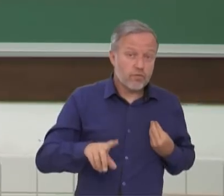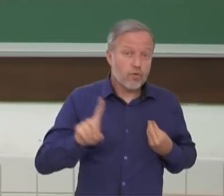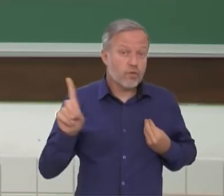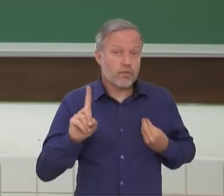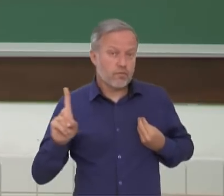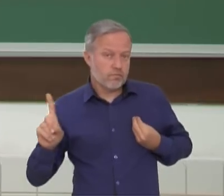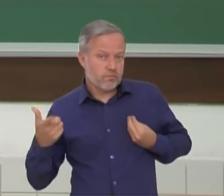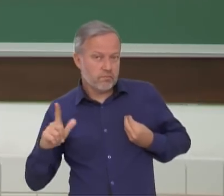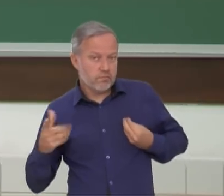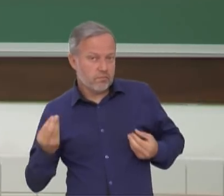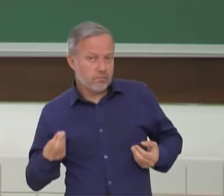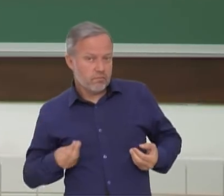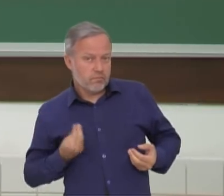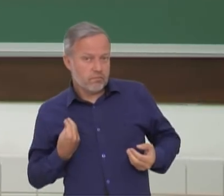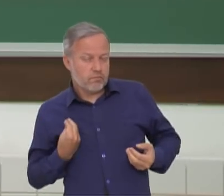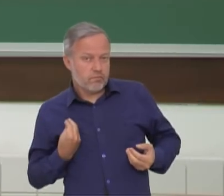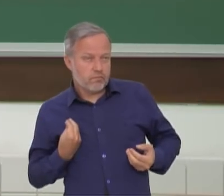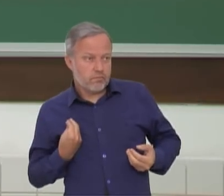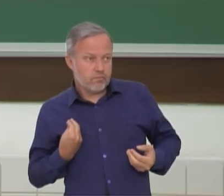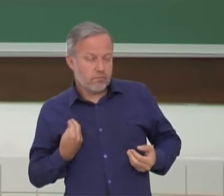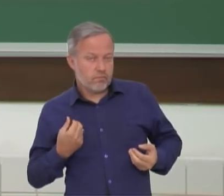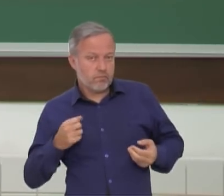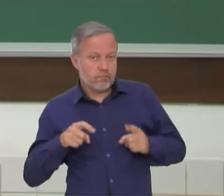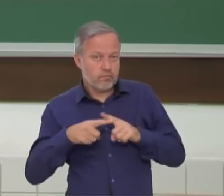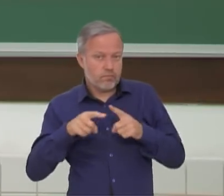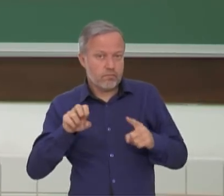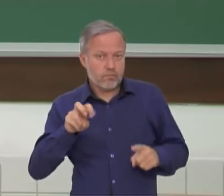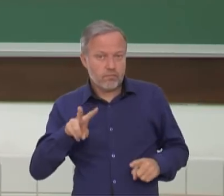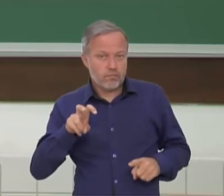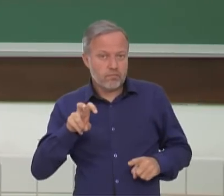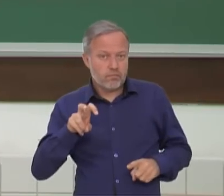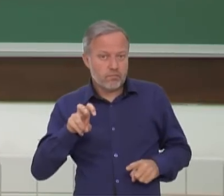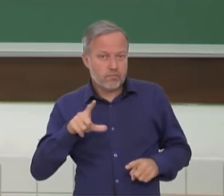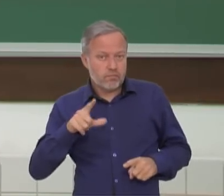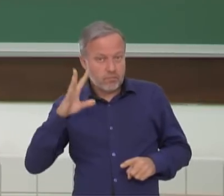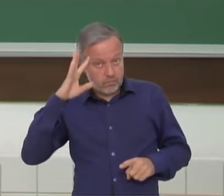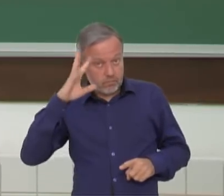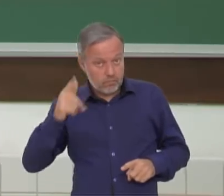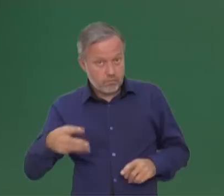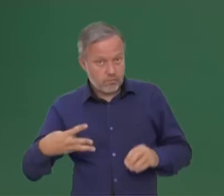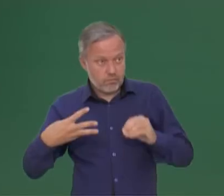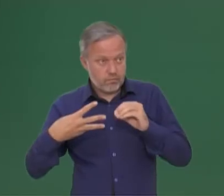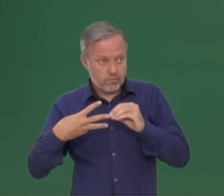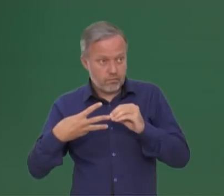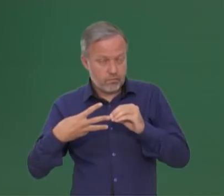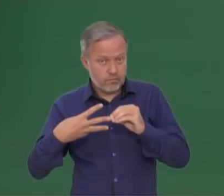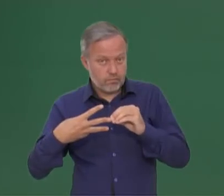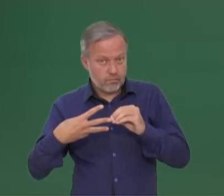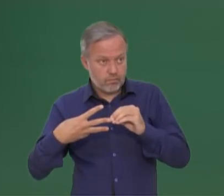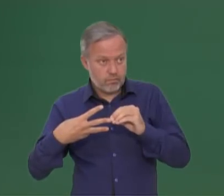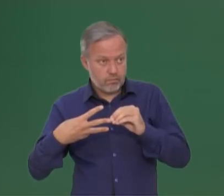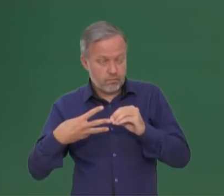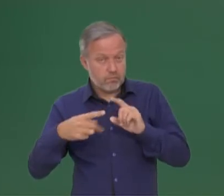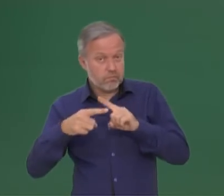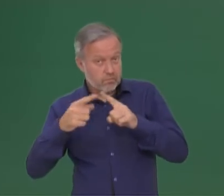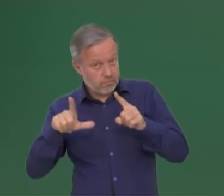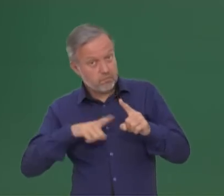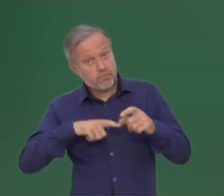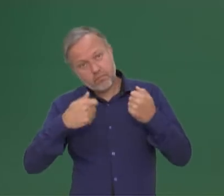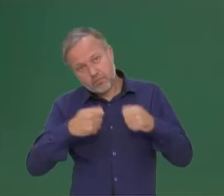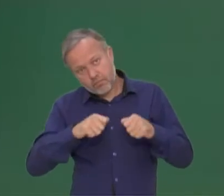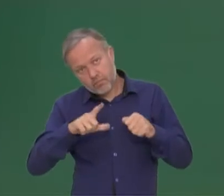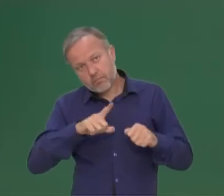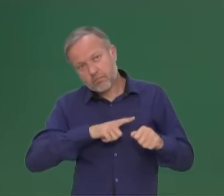Os vírus não são seres vivos, se eu levar em consideração a teoria celular. Para ser vivo, tem que ter